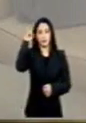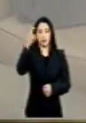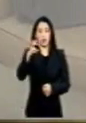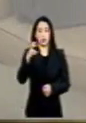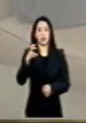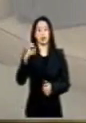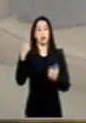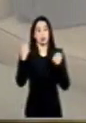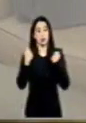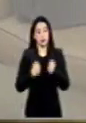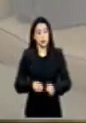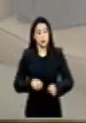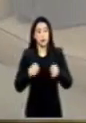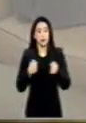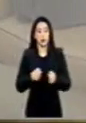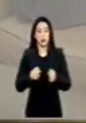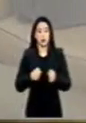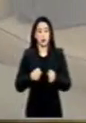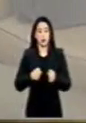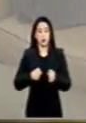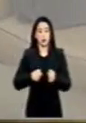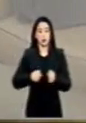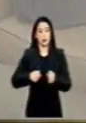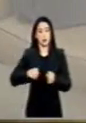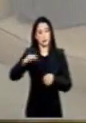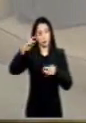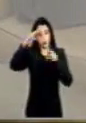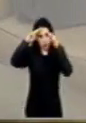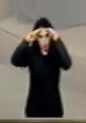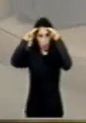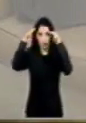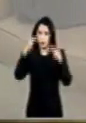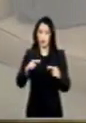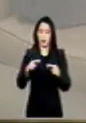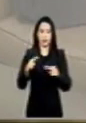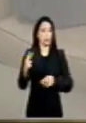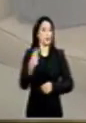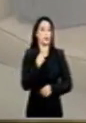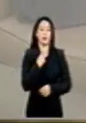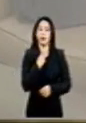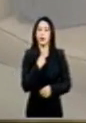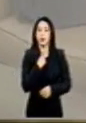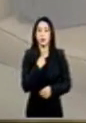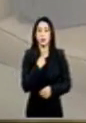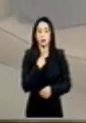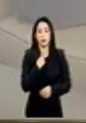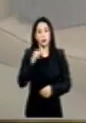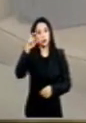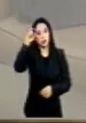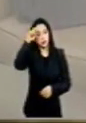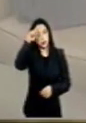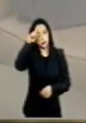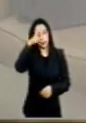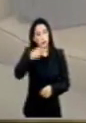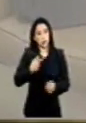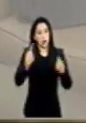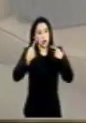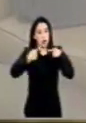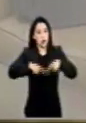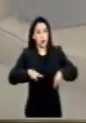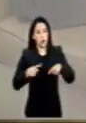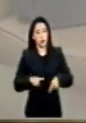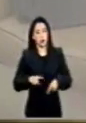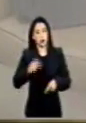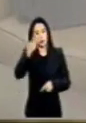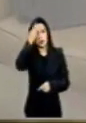ser primada. Não se pode colocar no paredão funcionários